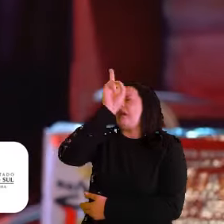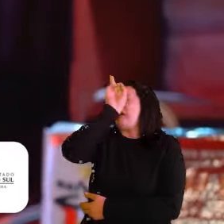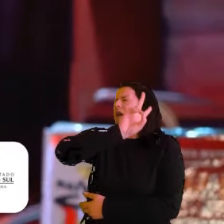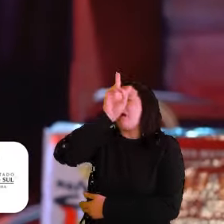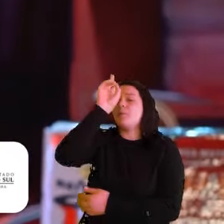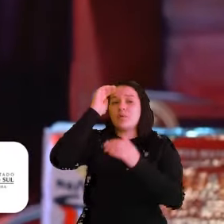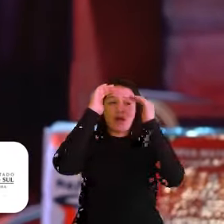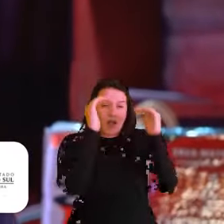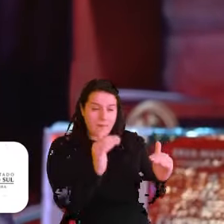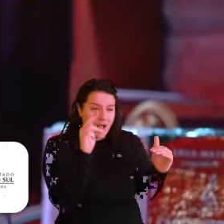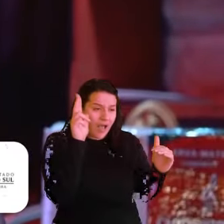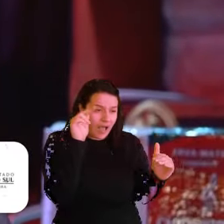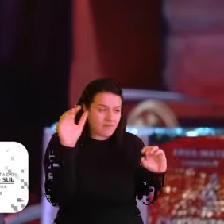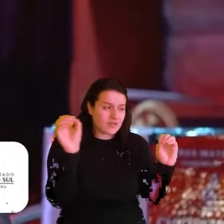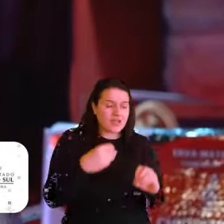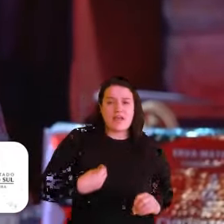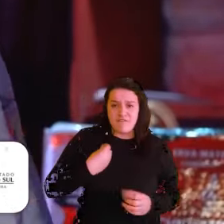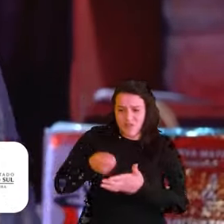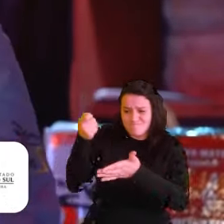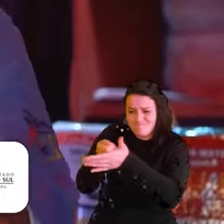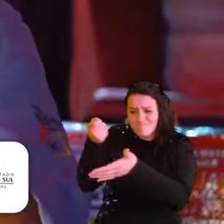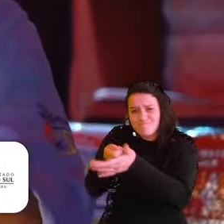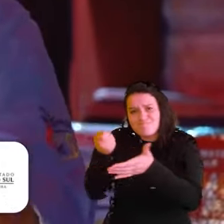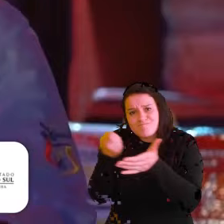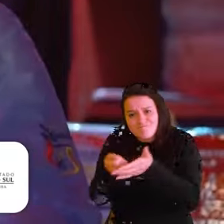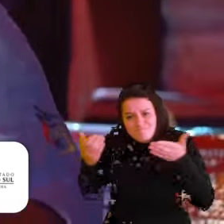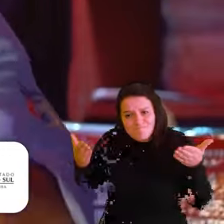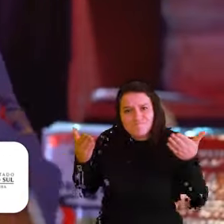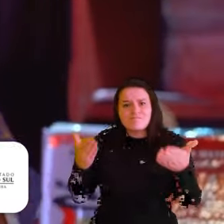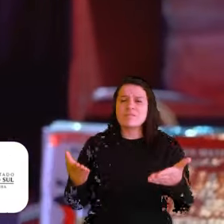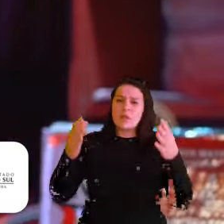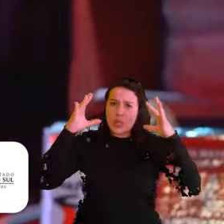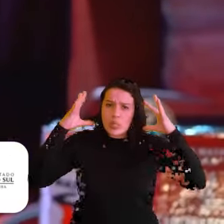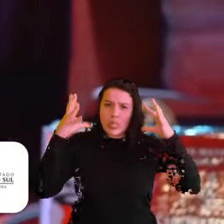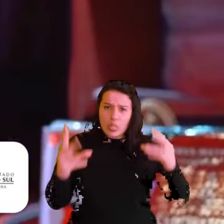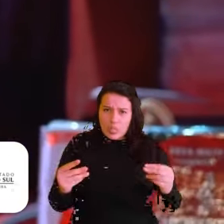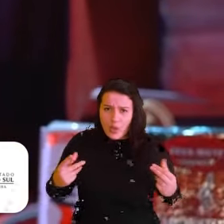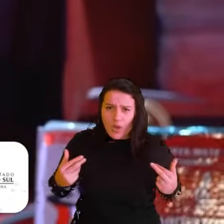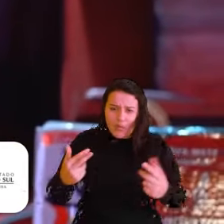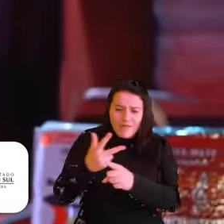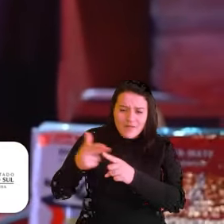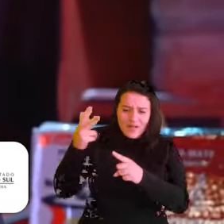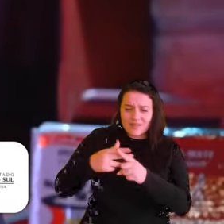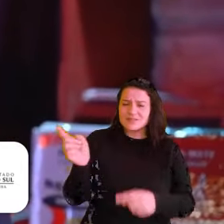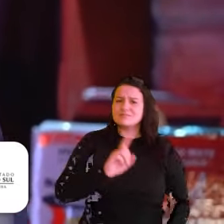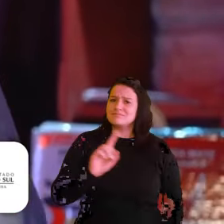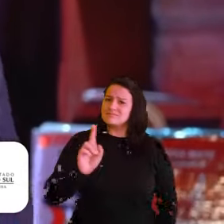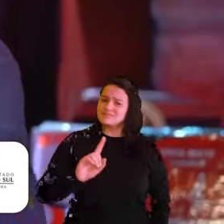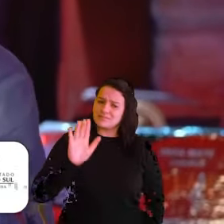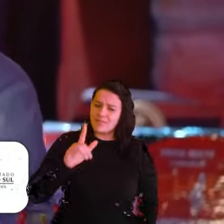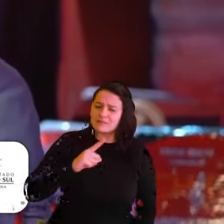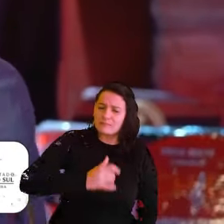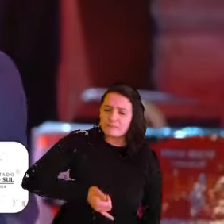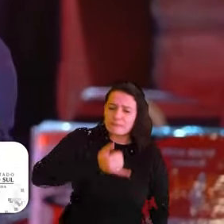esqueço. Quem não respeita os cavalos, a vida cobra seu preço. Nem tudo sempre se